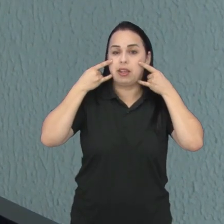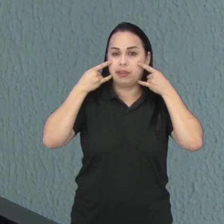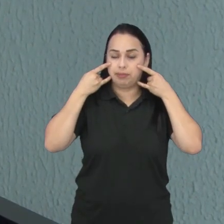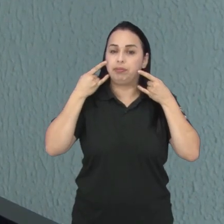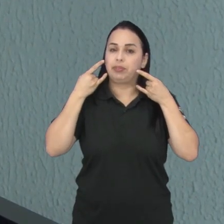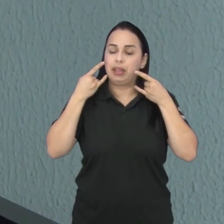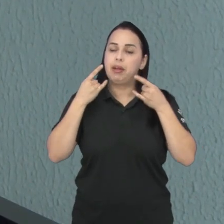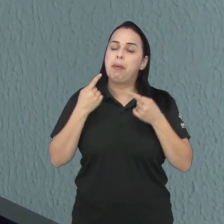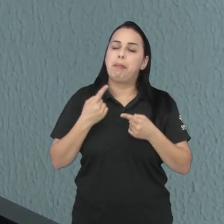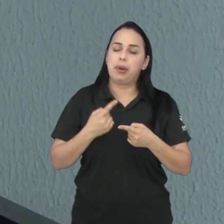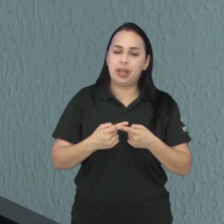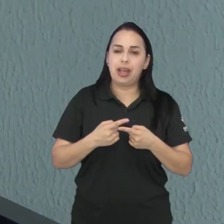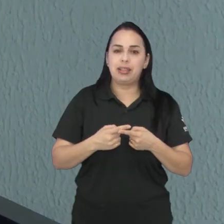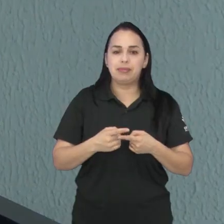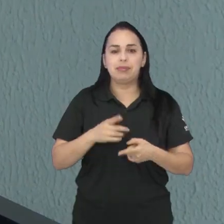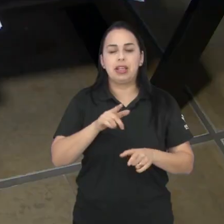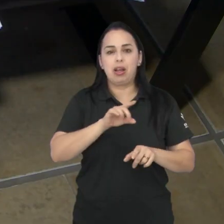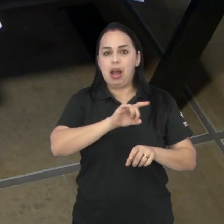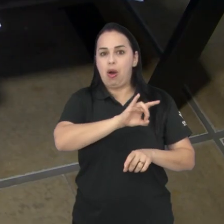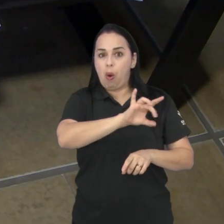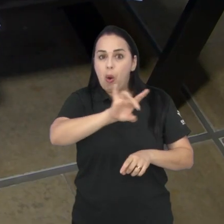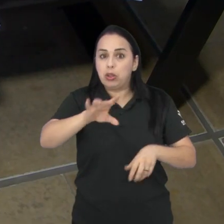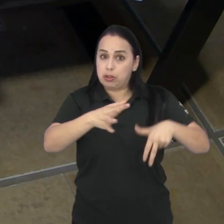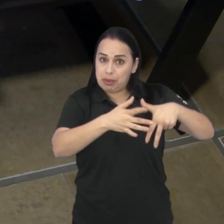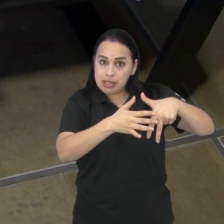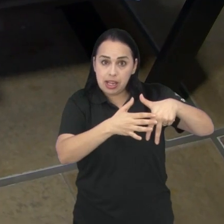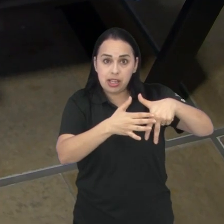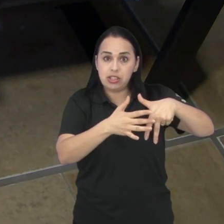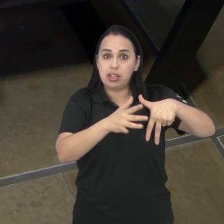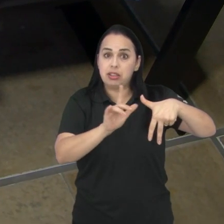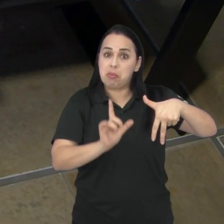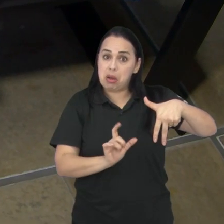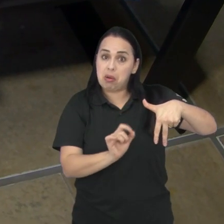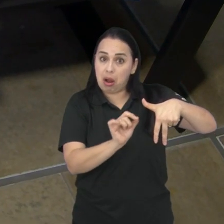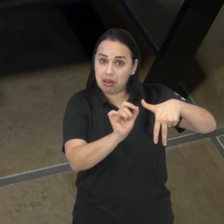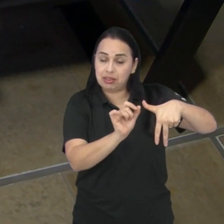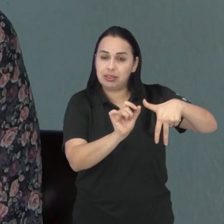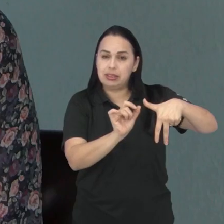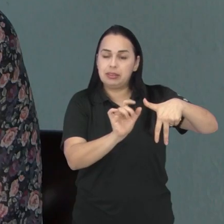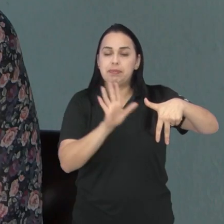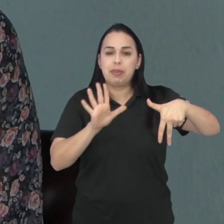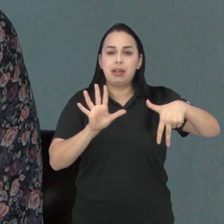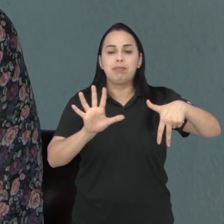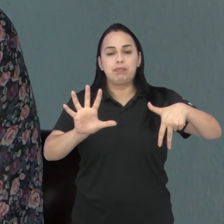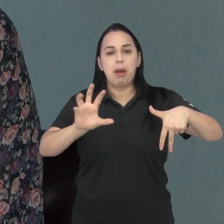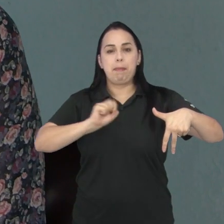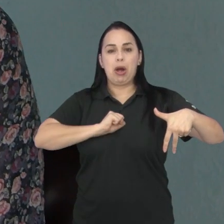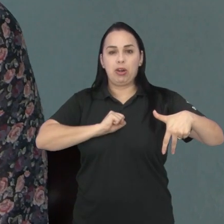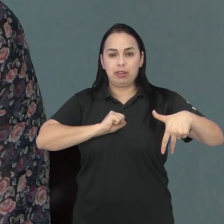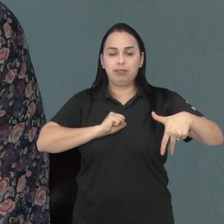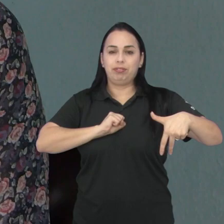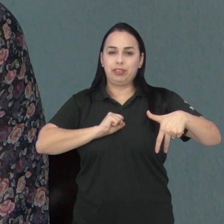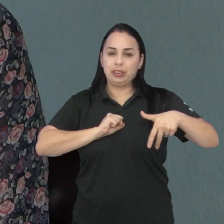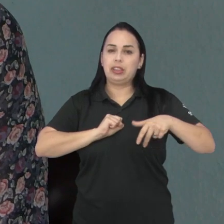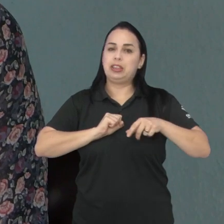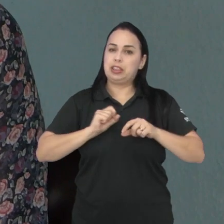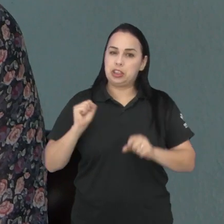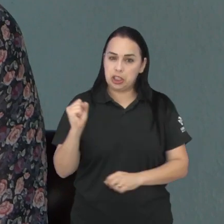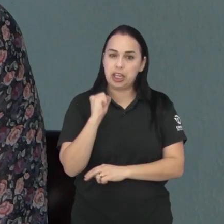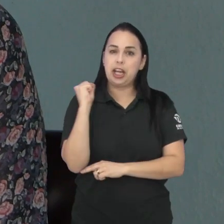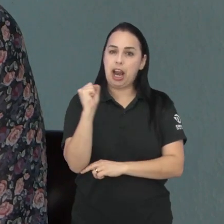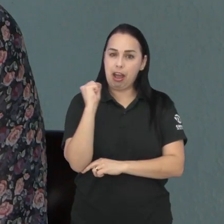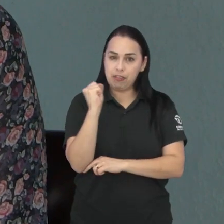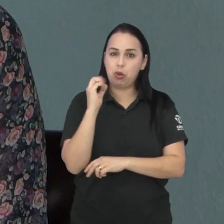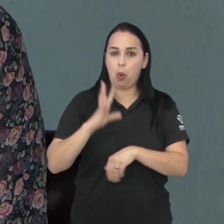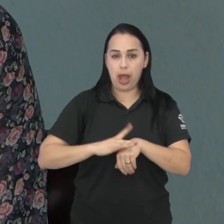de máscaras no dia a dia até porque ela assim como os demais pacientes que tiveram Câncer São mais suscetíveis a desenvolver formas